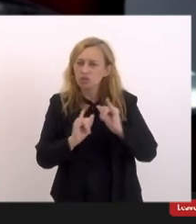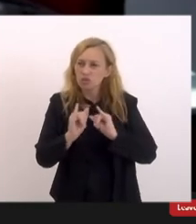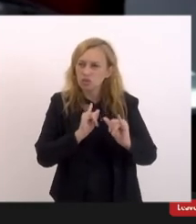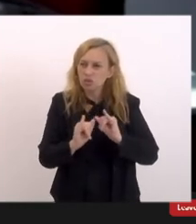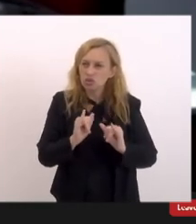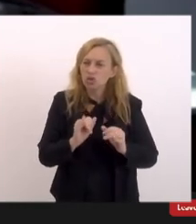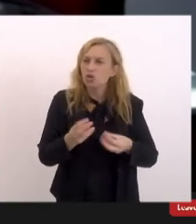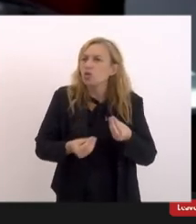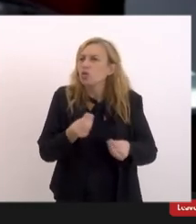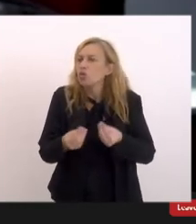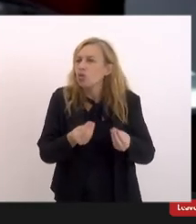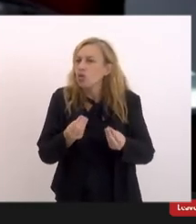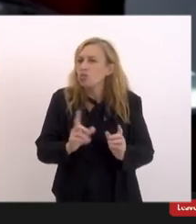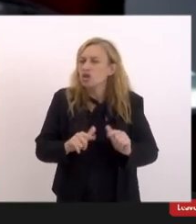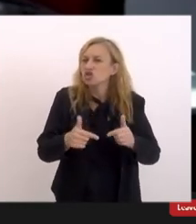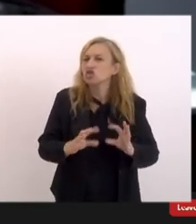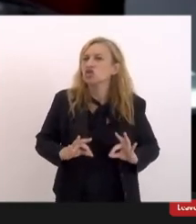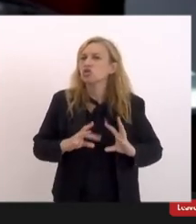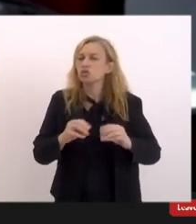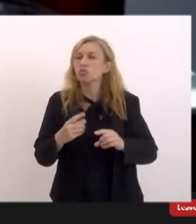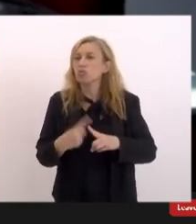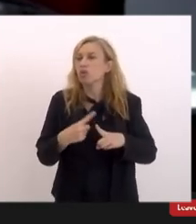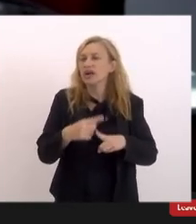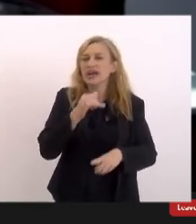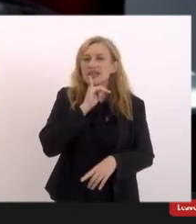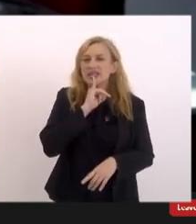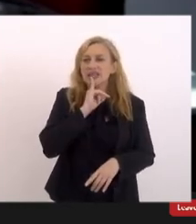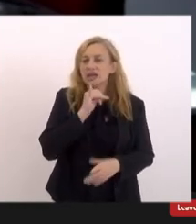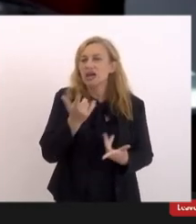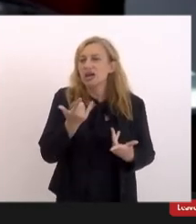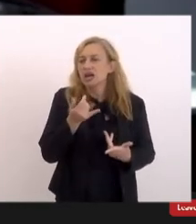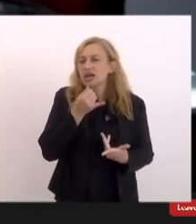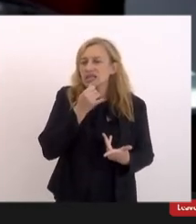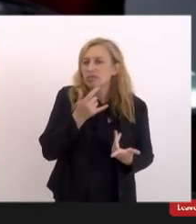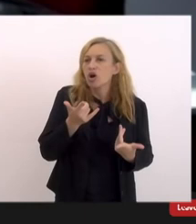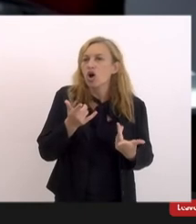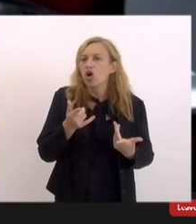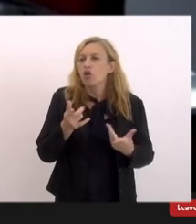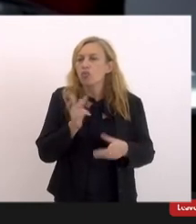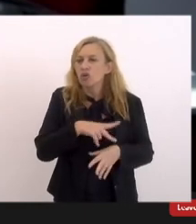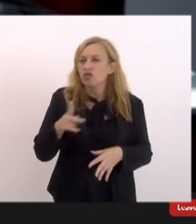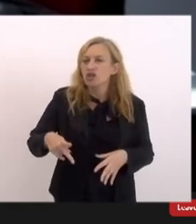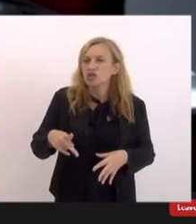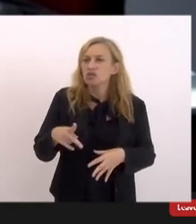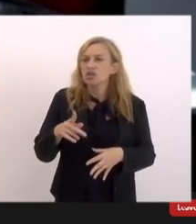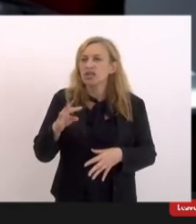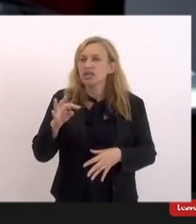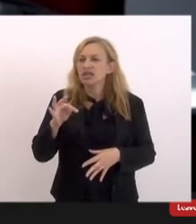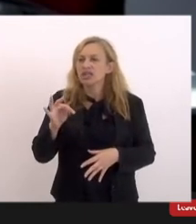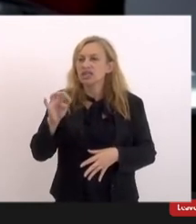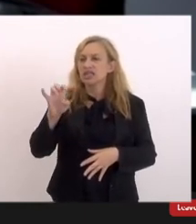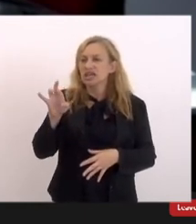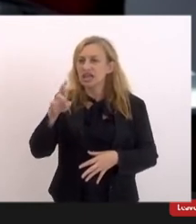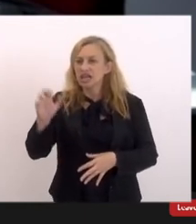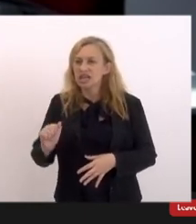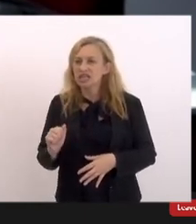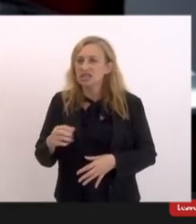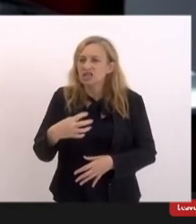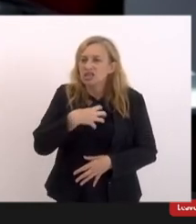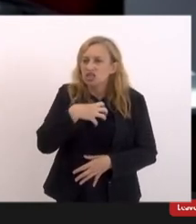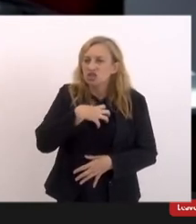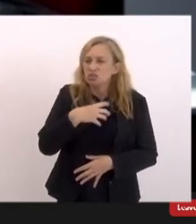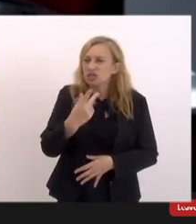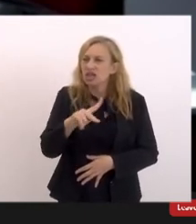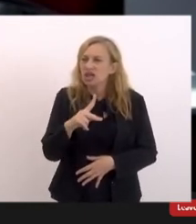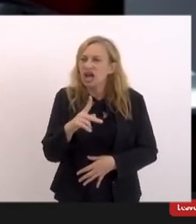de como que a gente formaliza tudo isso, porque, por exemplo, a professora Tereza traz esse sentimento dela de que os alunos não, que